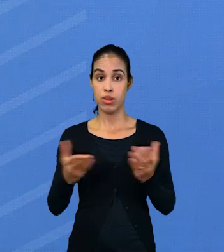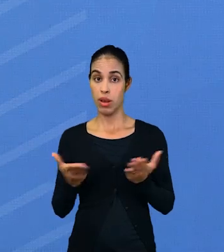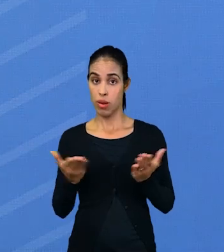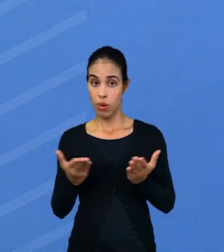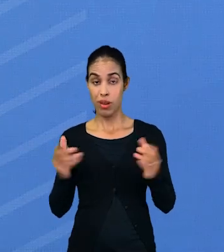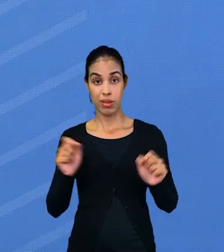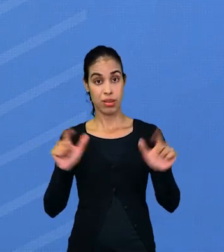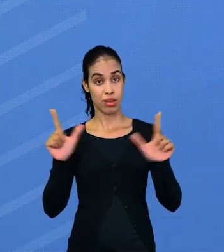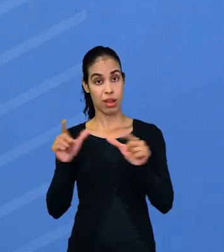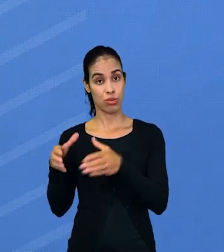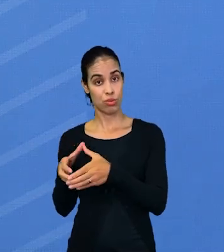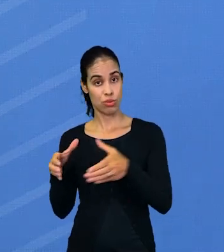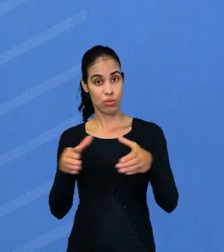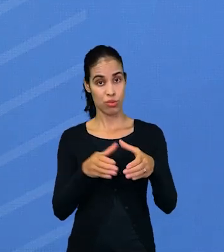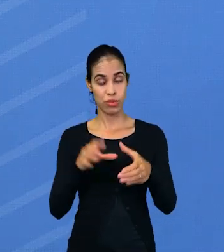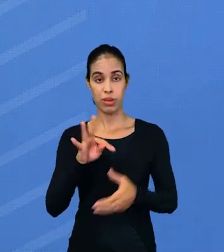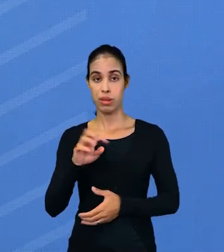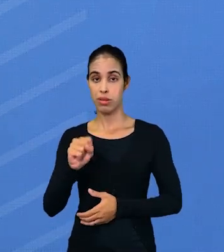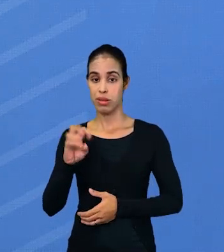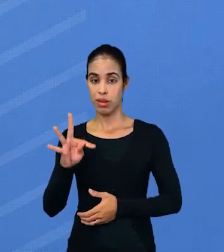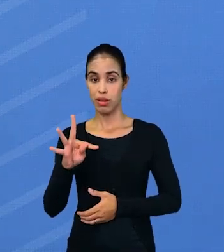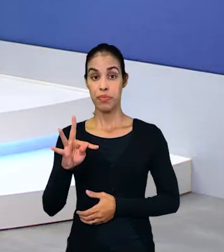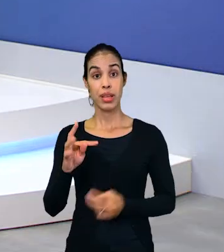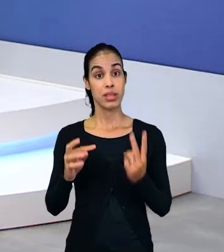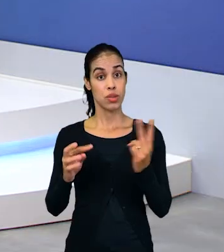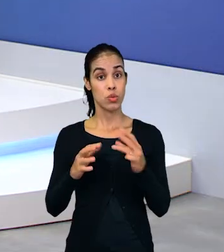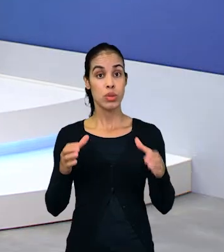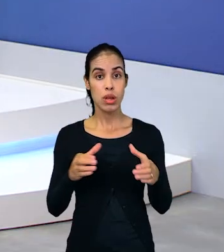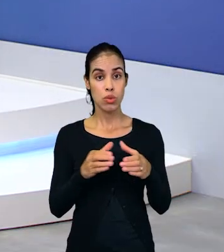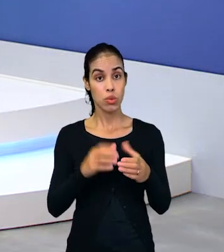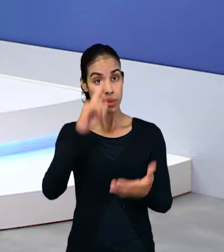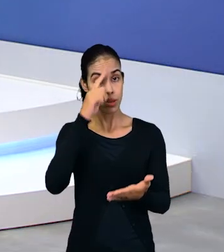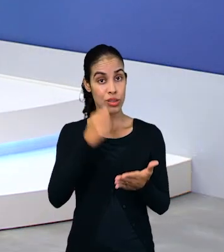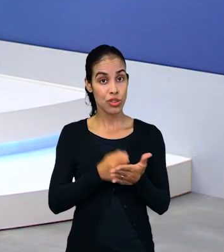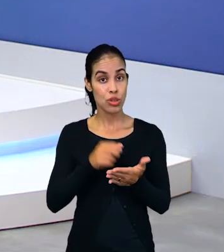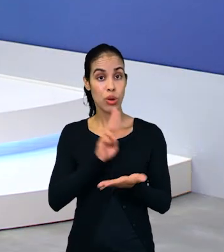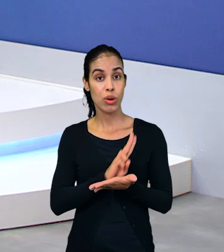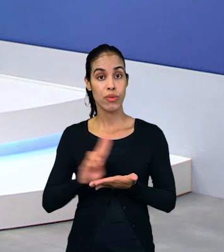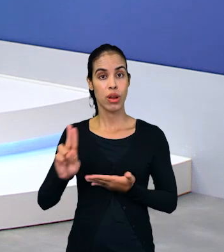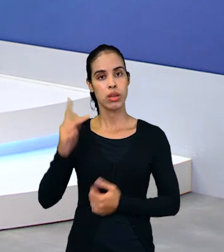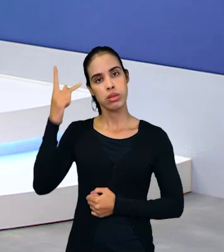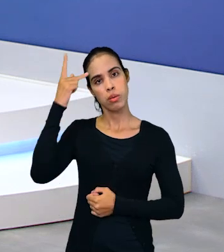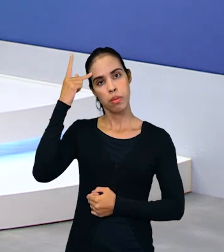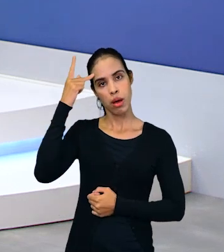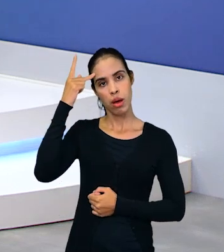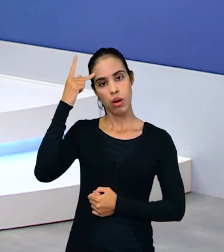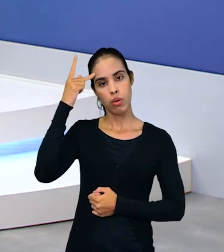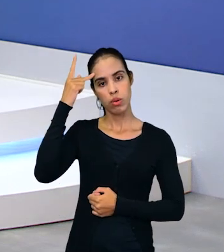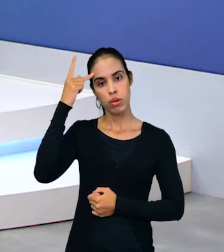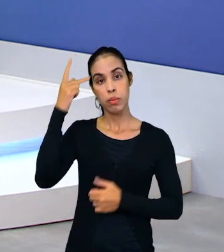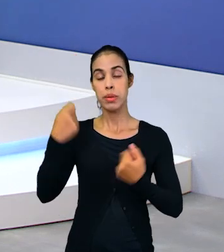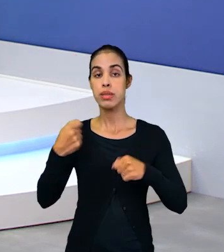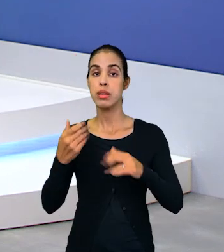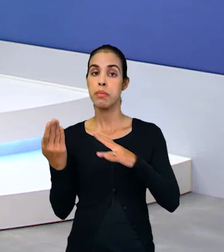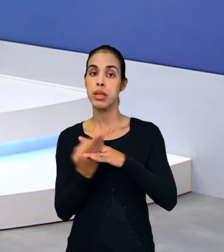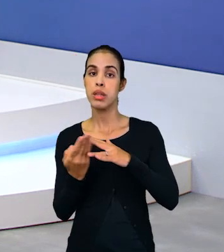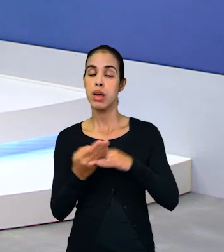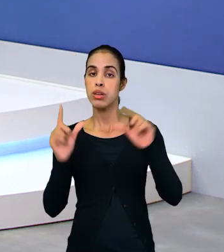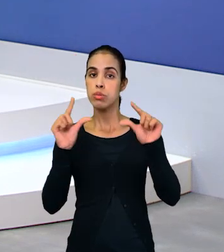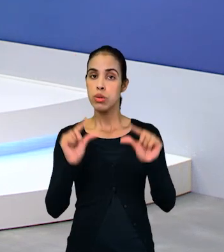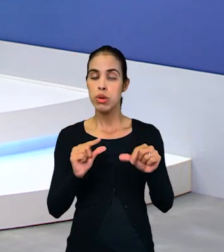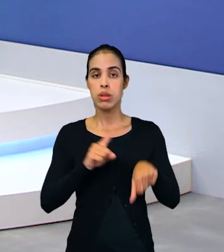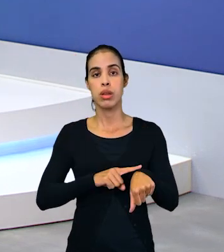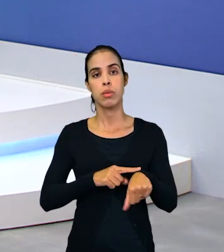Estamos de volta com os destaques das turmas do TST. A segunda turma determinou que a Universidade de São Paulo reduza